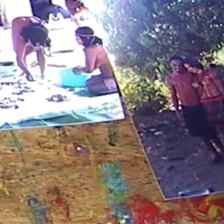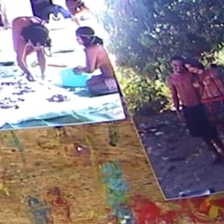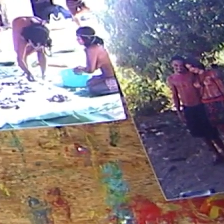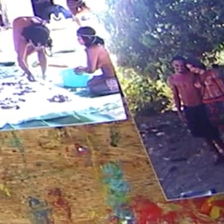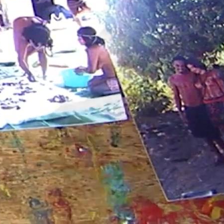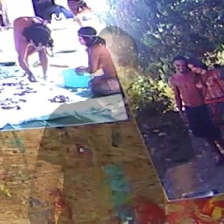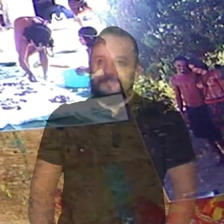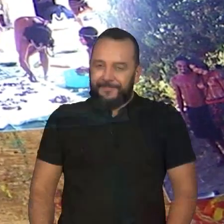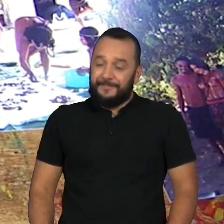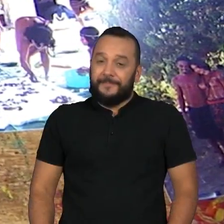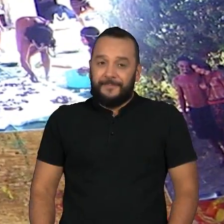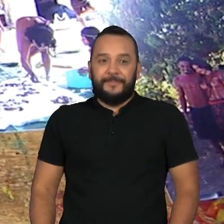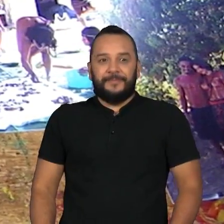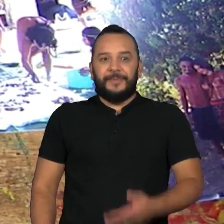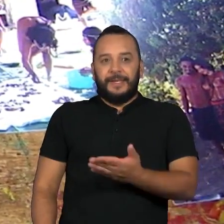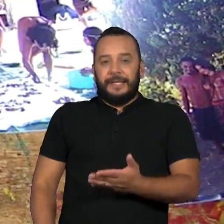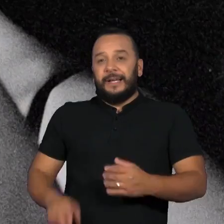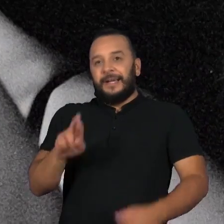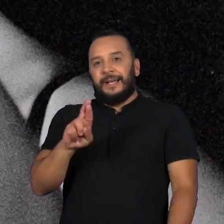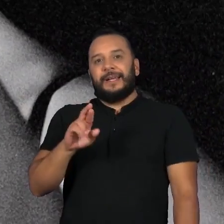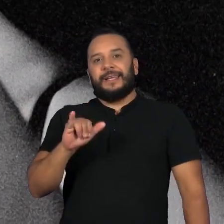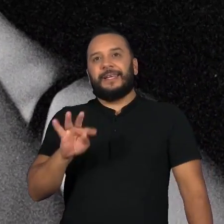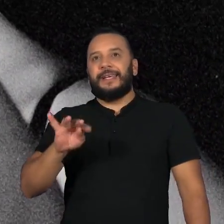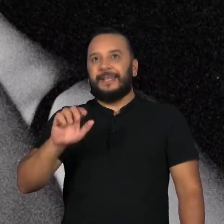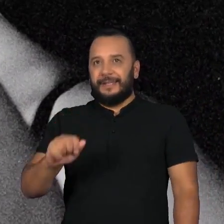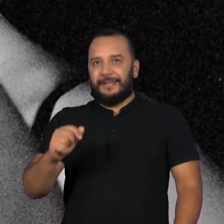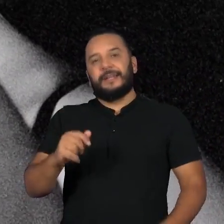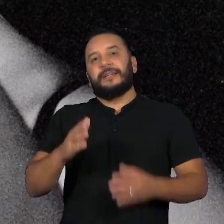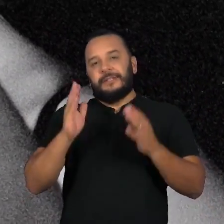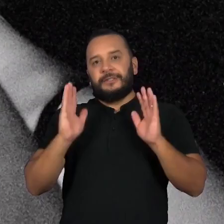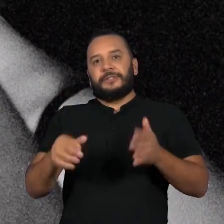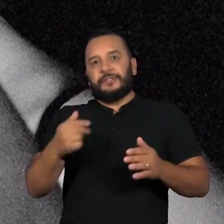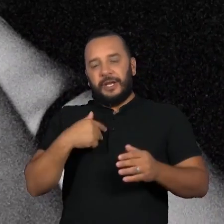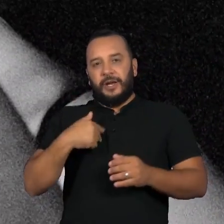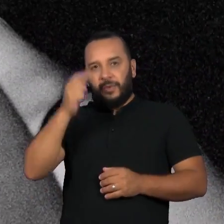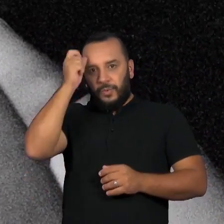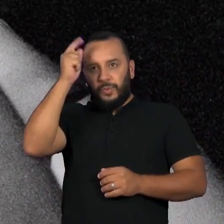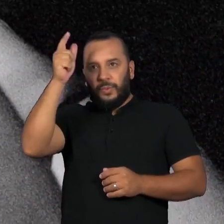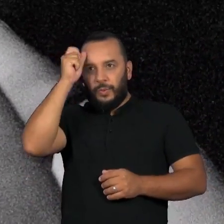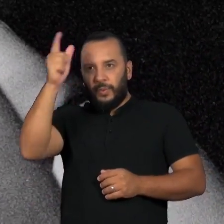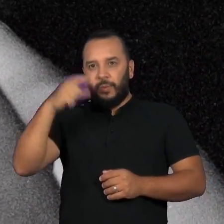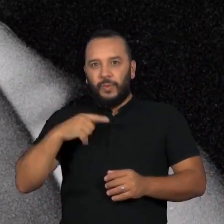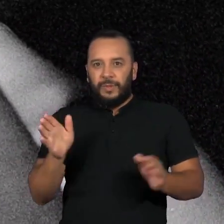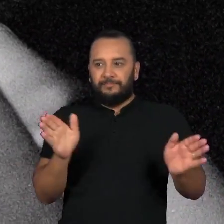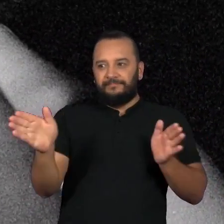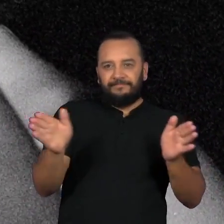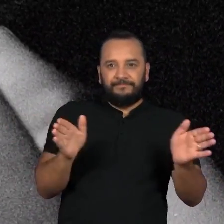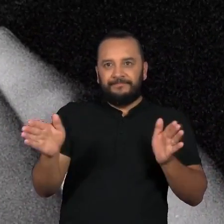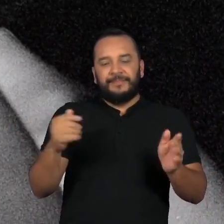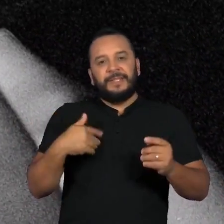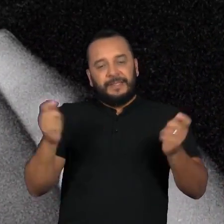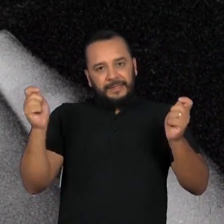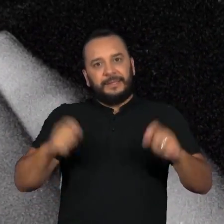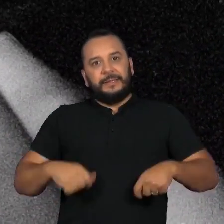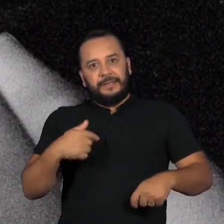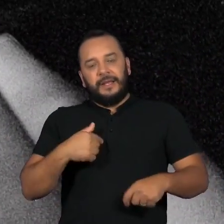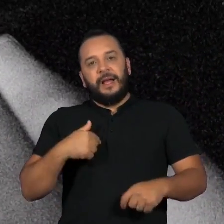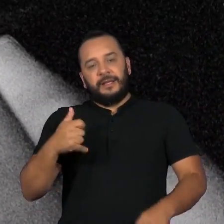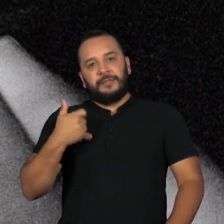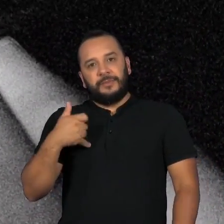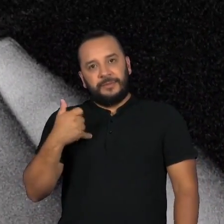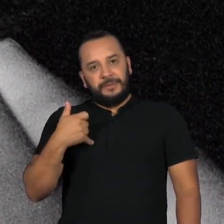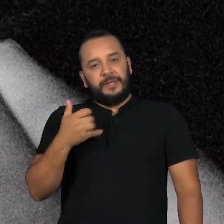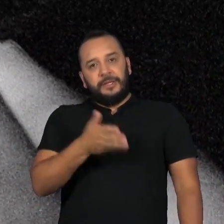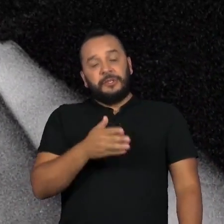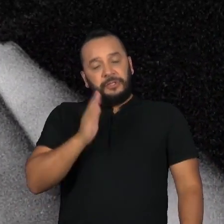Foi ali que a futura autora de livros desafiou a divisão cultural que determinava o que cabia aos meninos ou